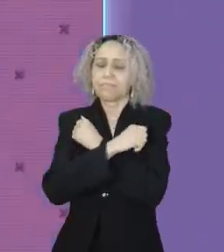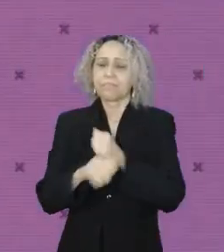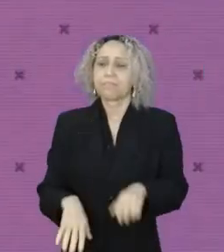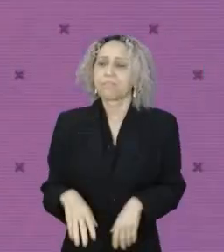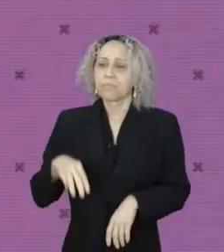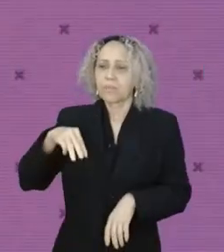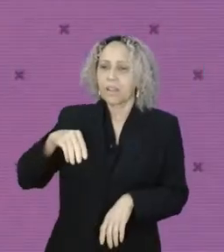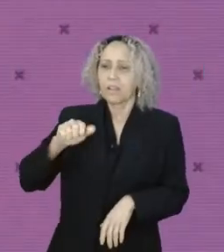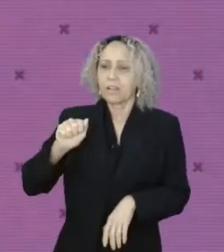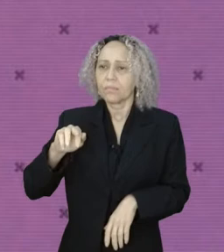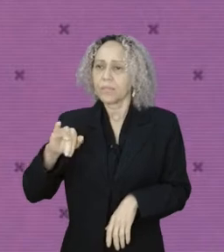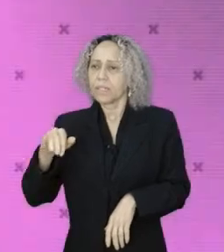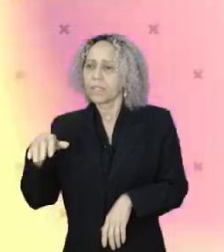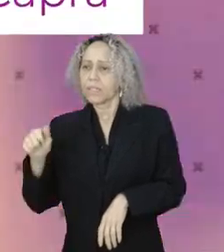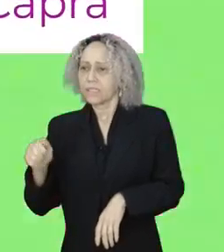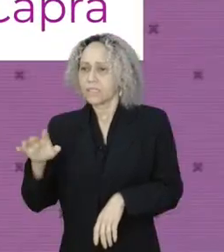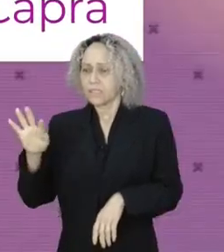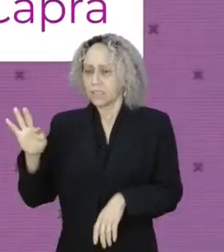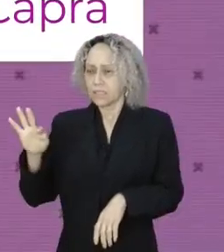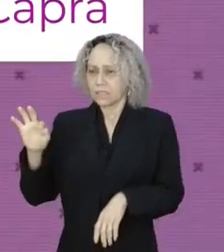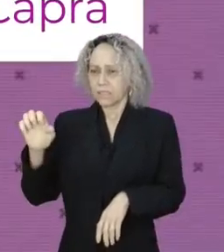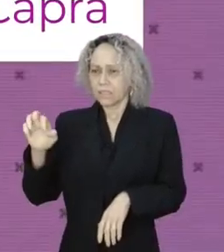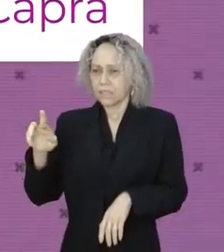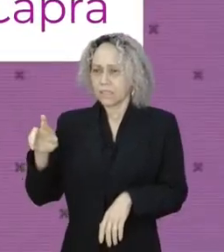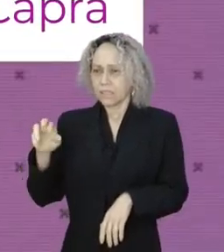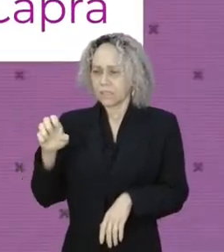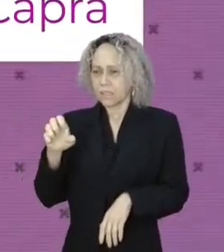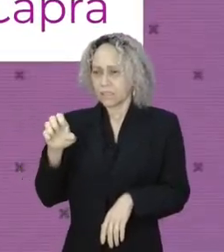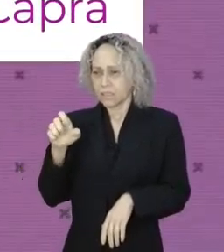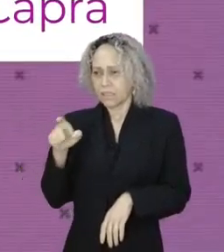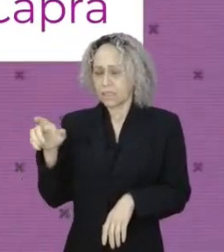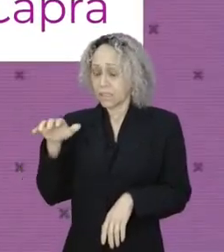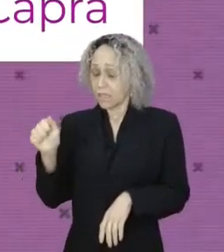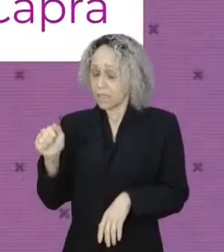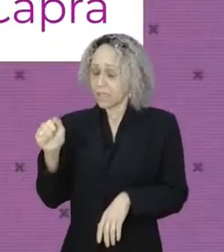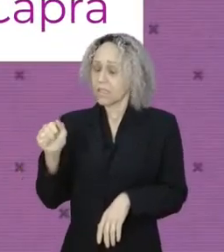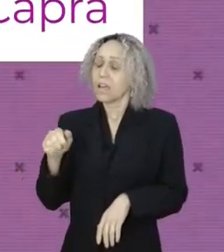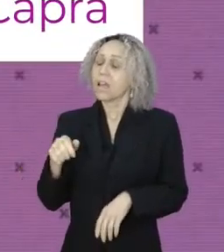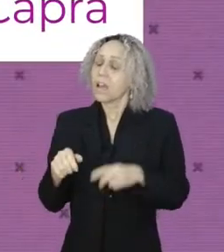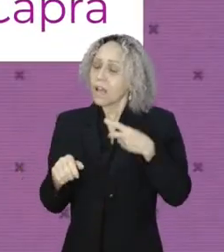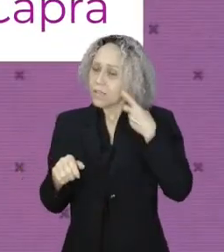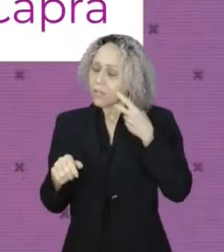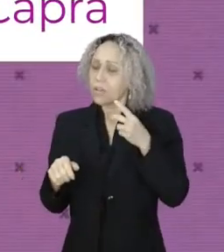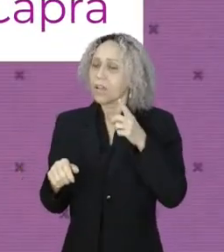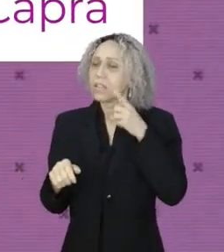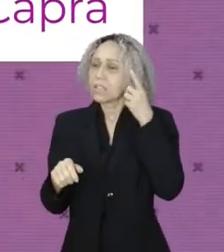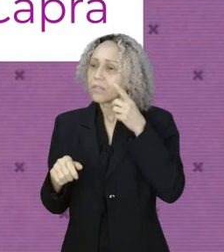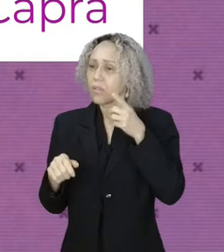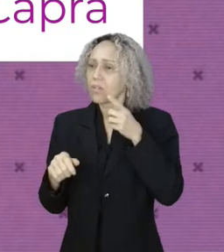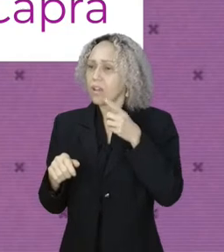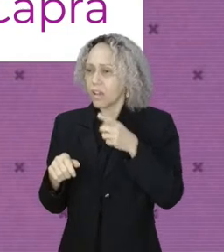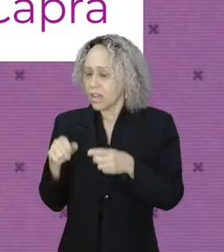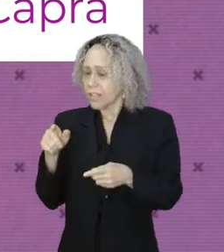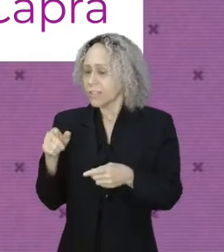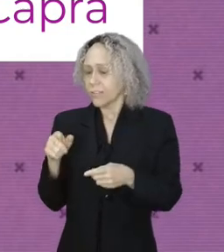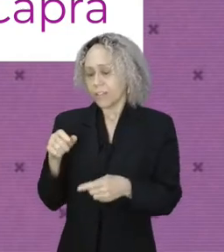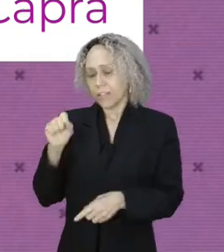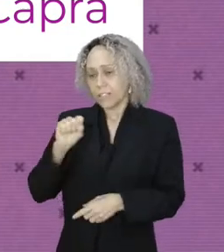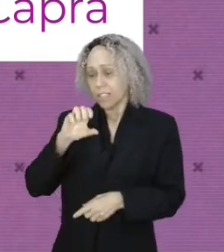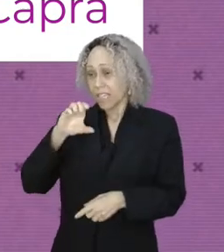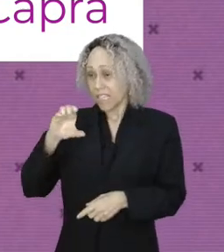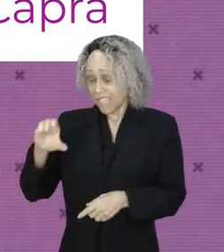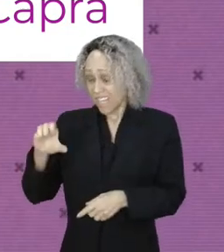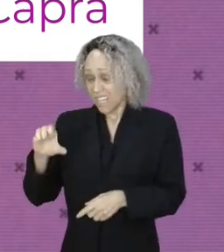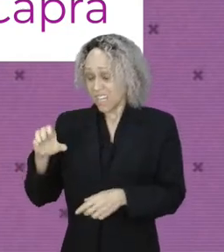Maria Tereza Capra, advogada e ex-vereadora de São Miguel do Oeste, em Santa Catarina, falou sobre as violências que sofreu enquanto exercia